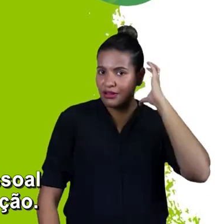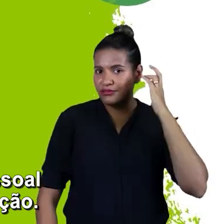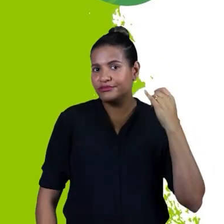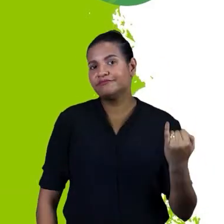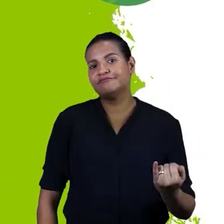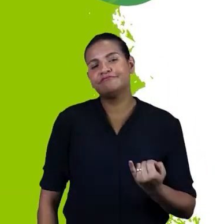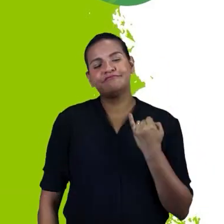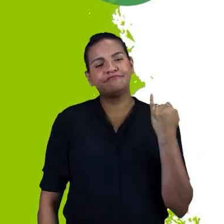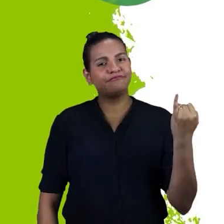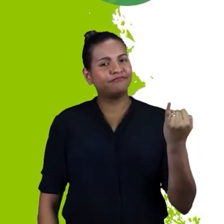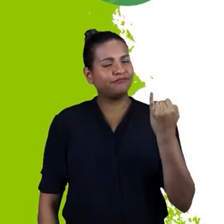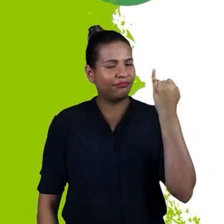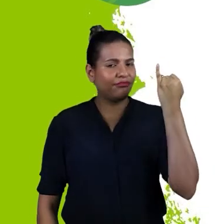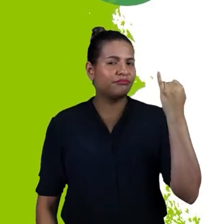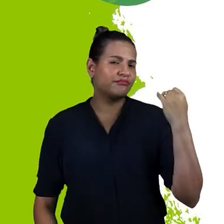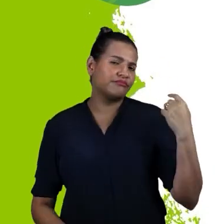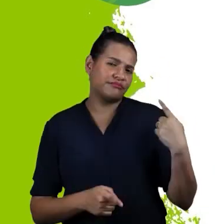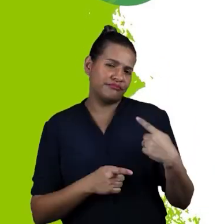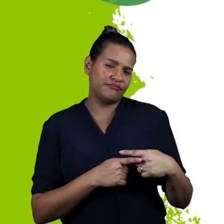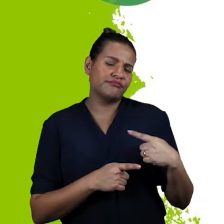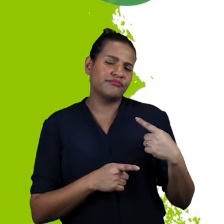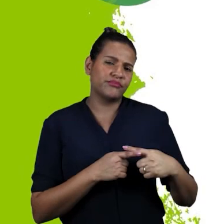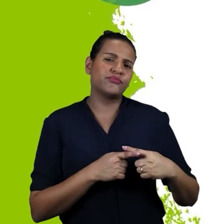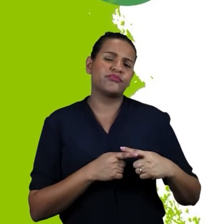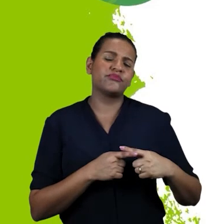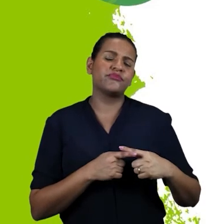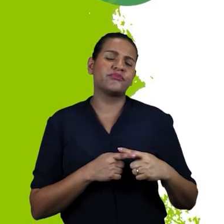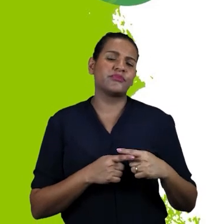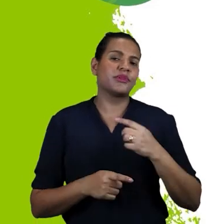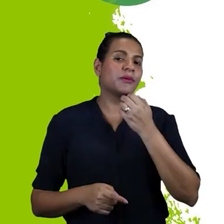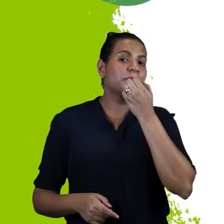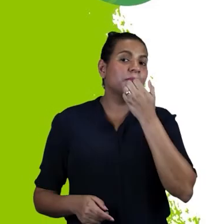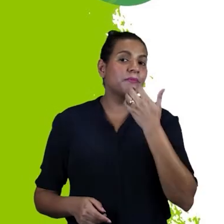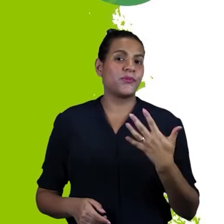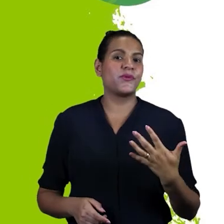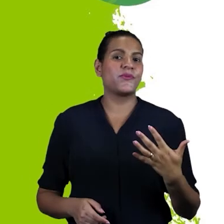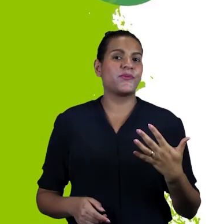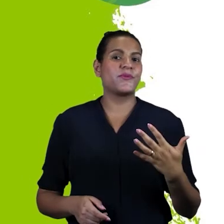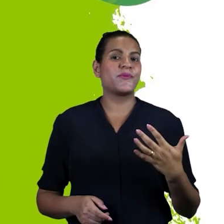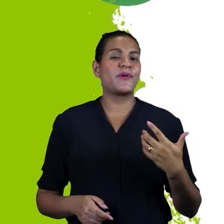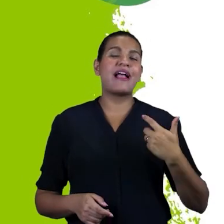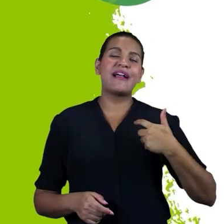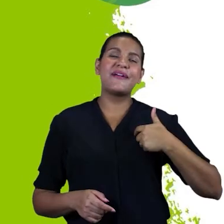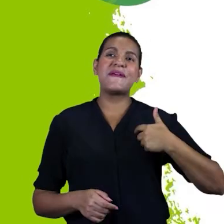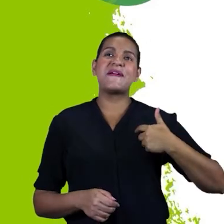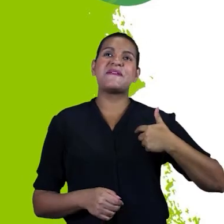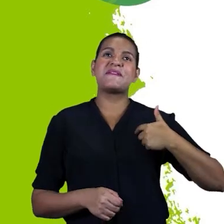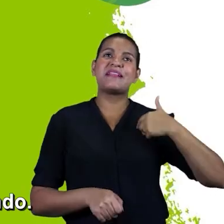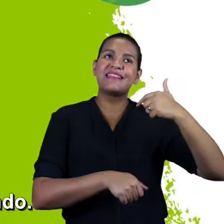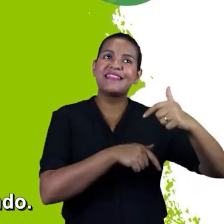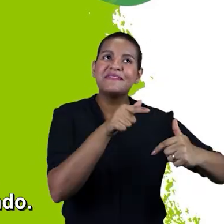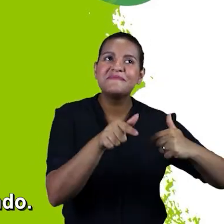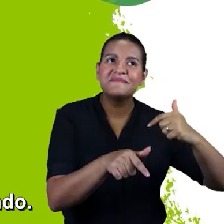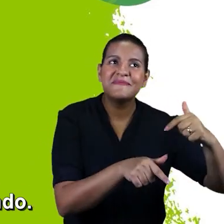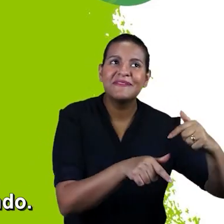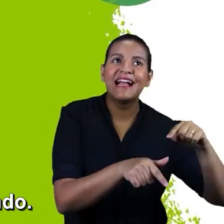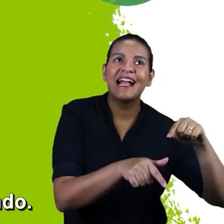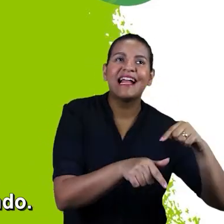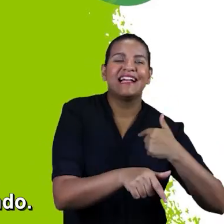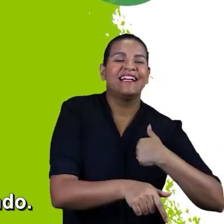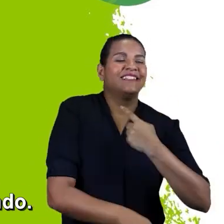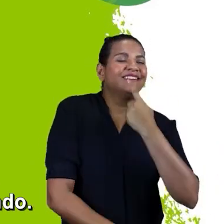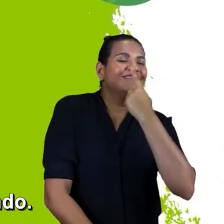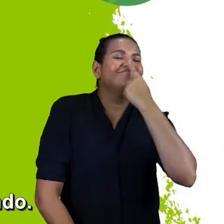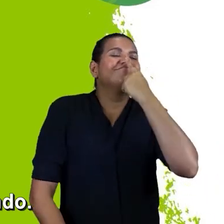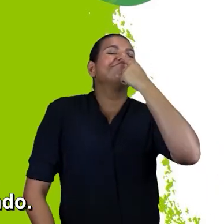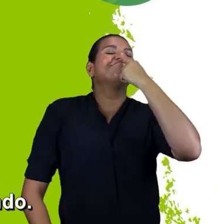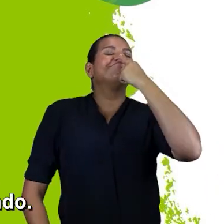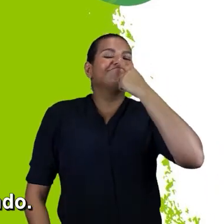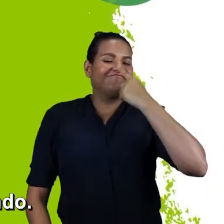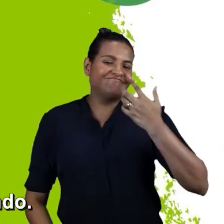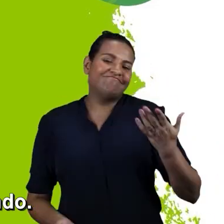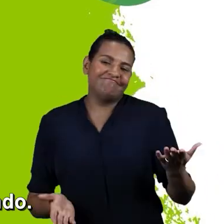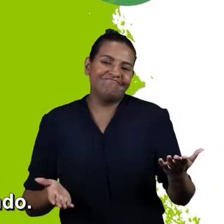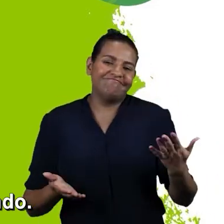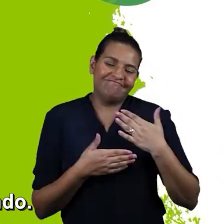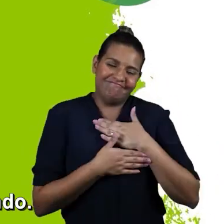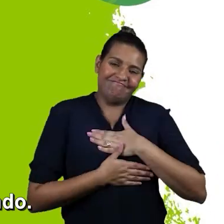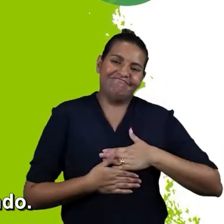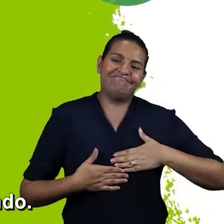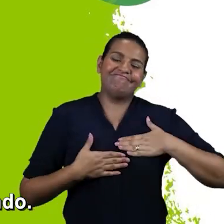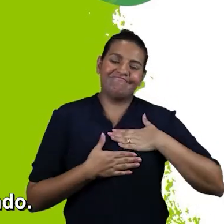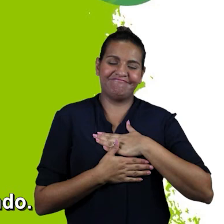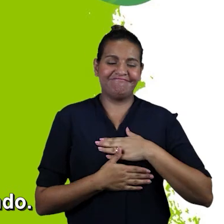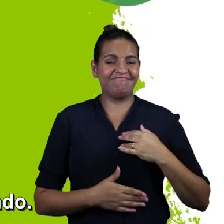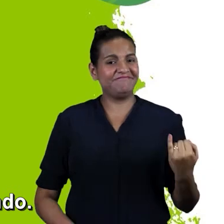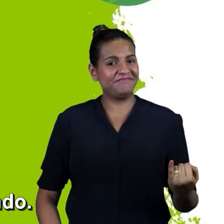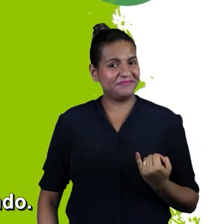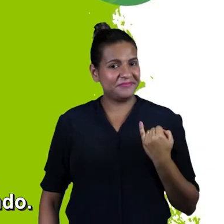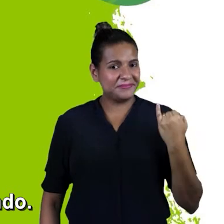ferramenta de comunicação. Isso é importante, né? Porque, em geral, é muito bom quando a gente consegue produzir algo com o qual a gente se identifica, algo com que a gente